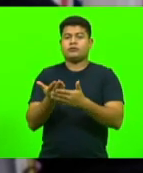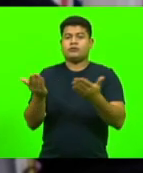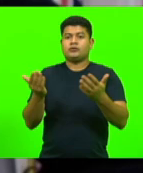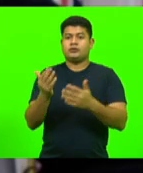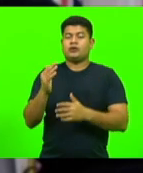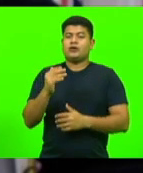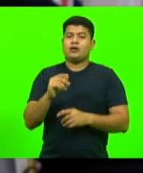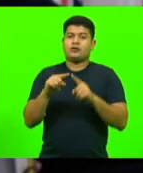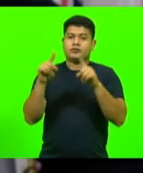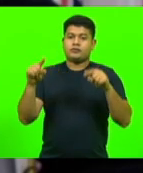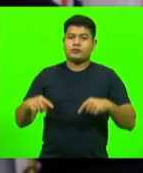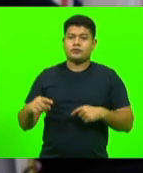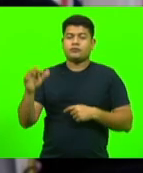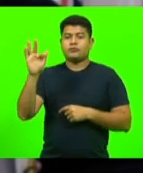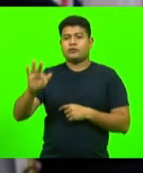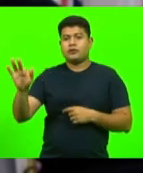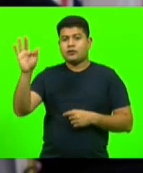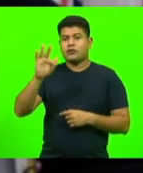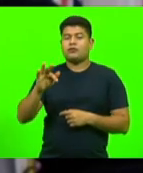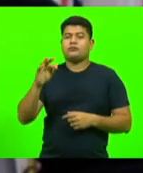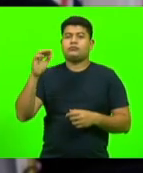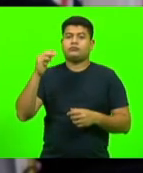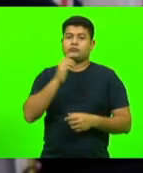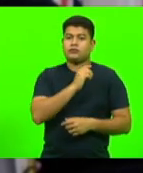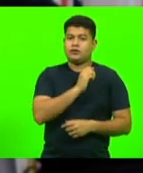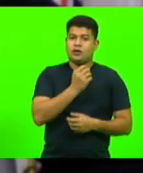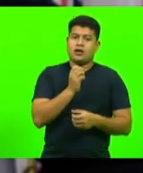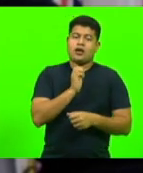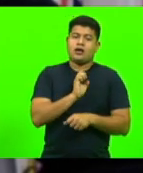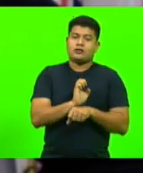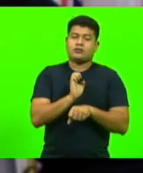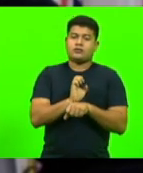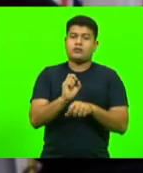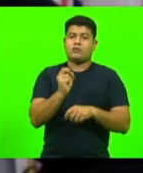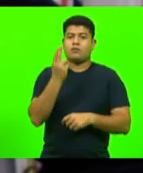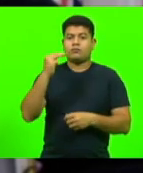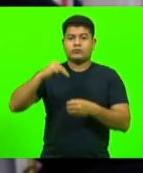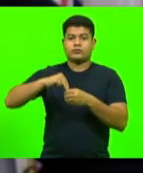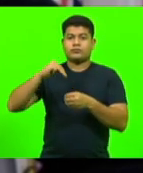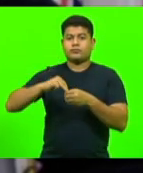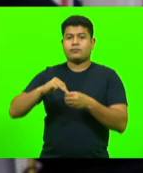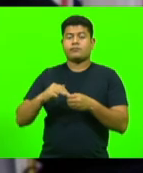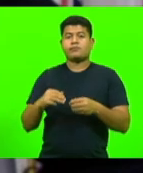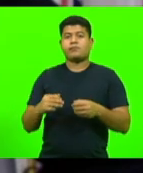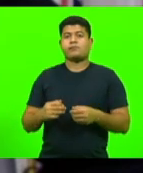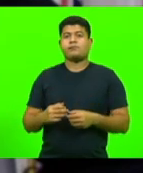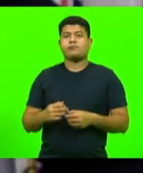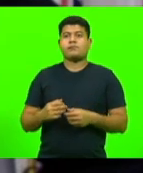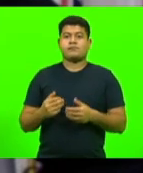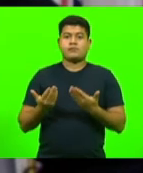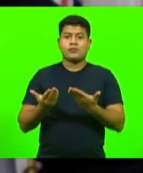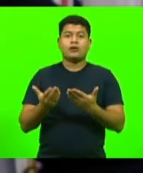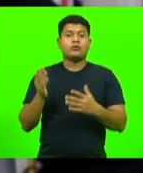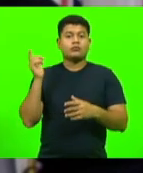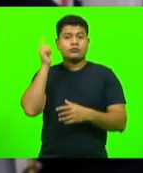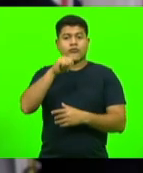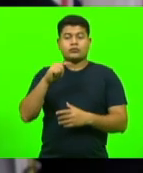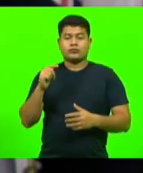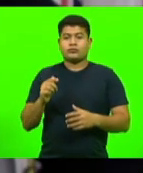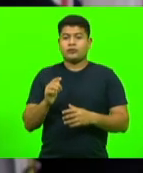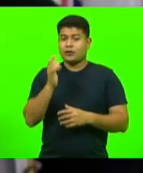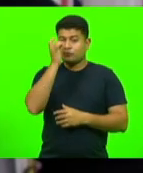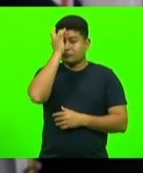autarquias e Fundações públicas e de agentes públicos e privados contribuo e facilitem a emersão